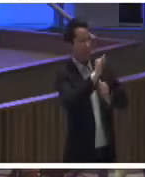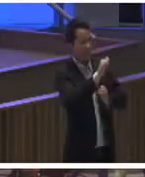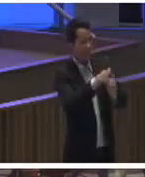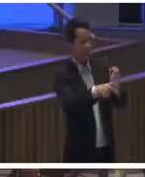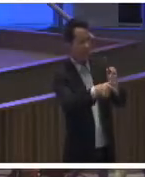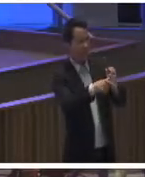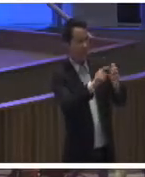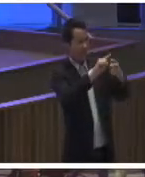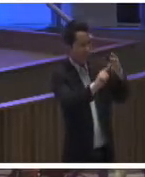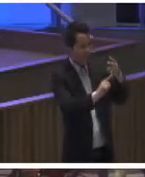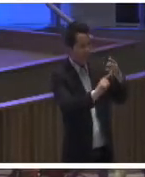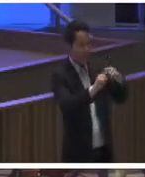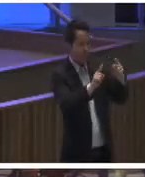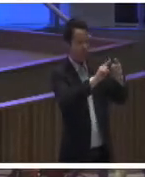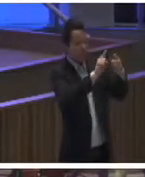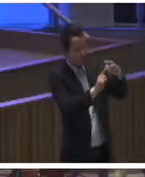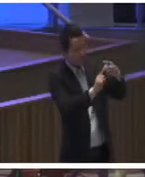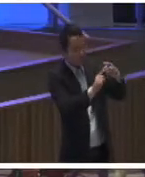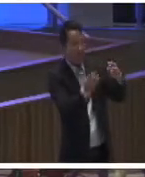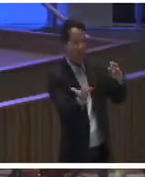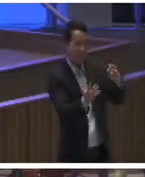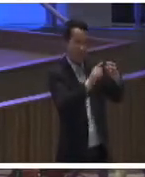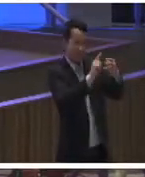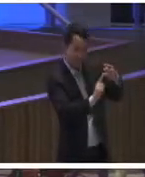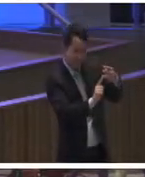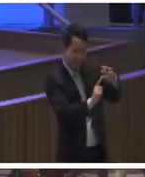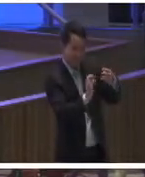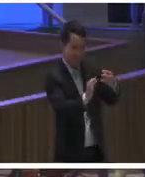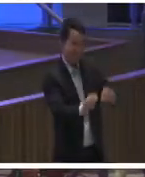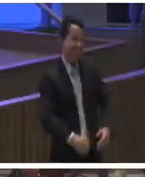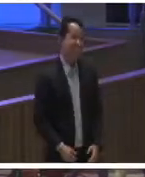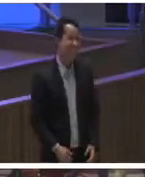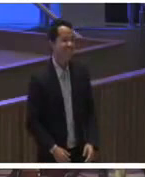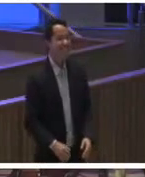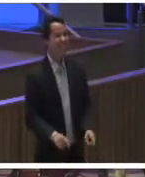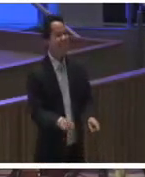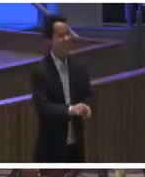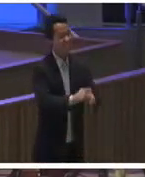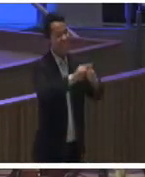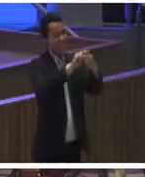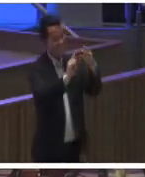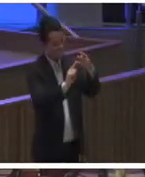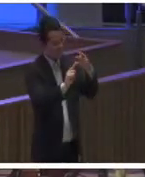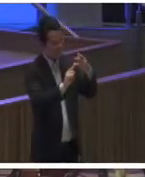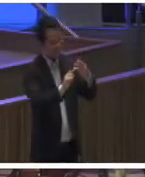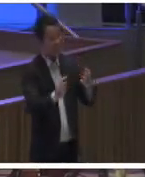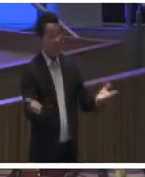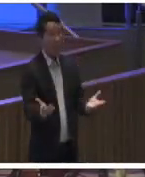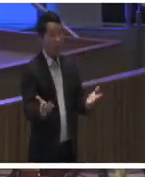arma que a gente vai aprender aqui nesse texto, vai aparecer